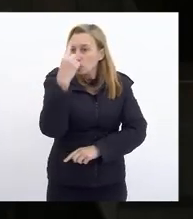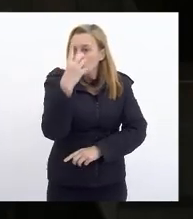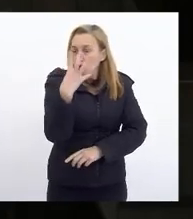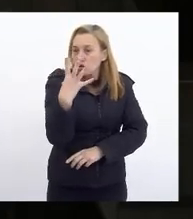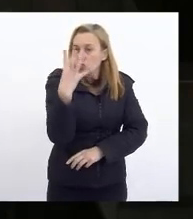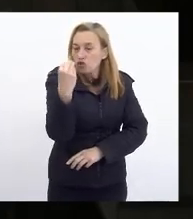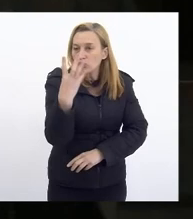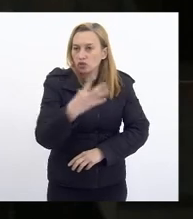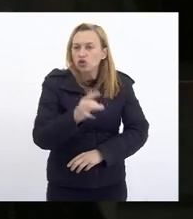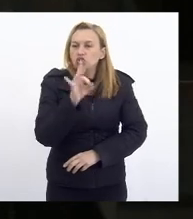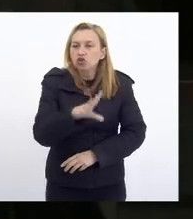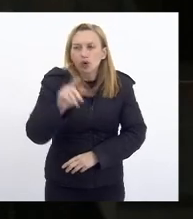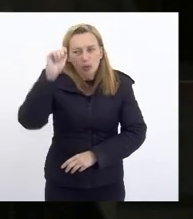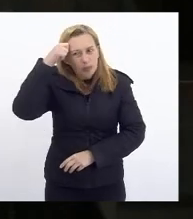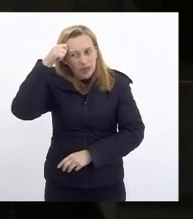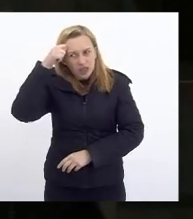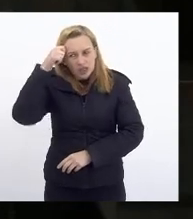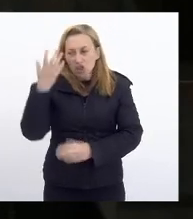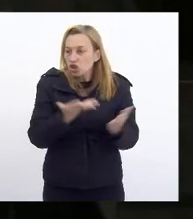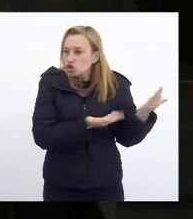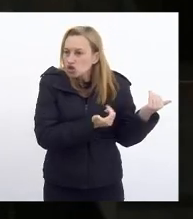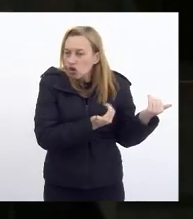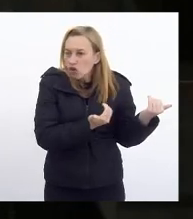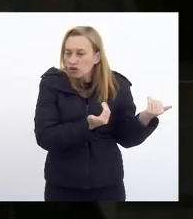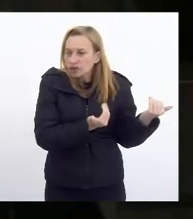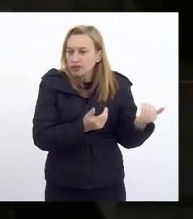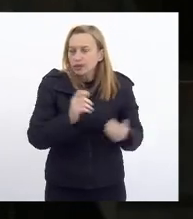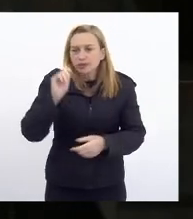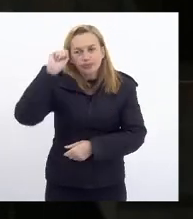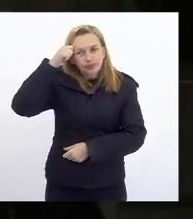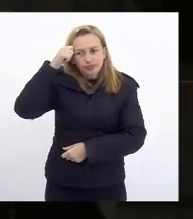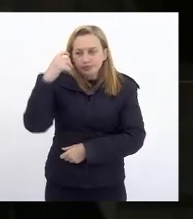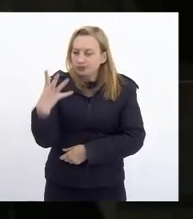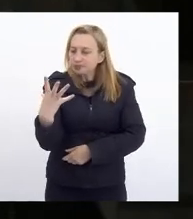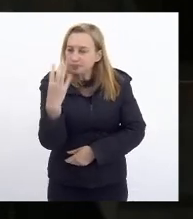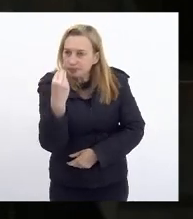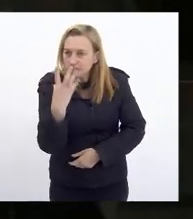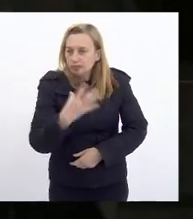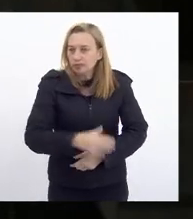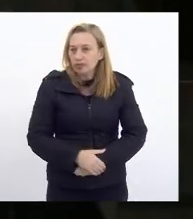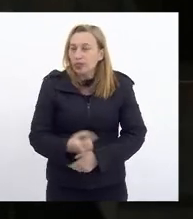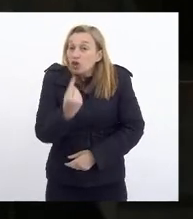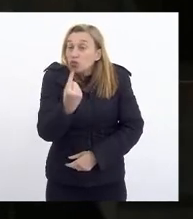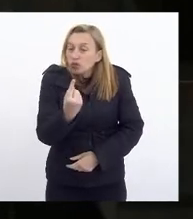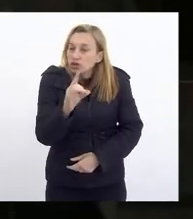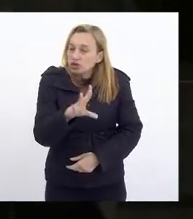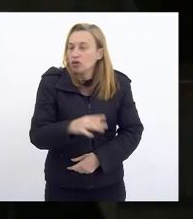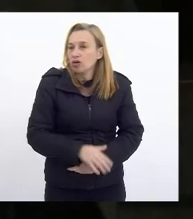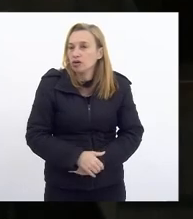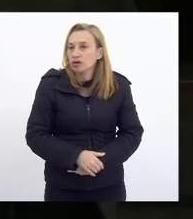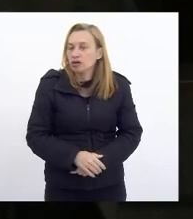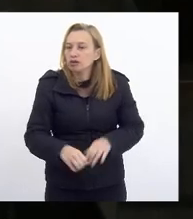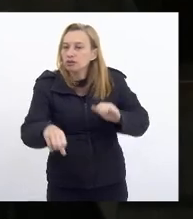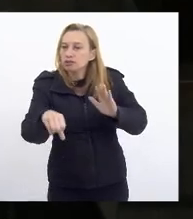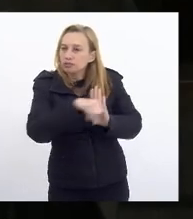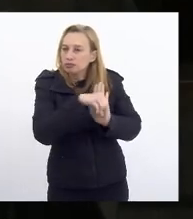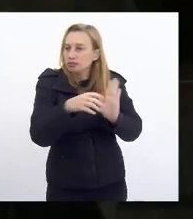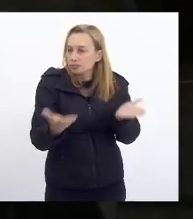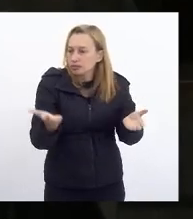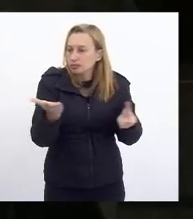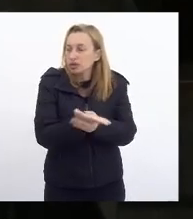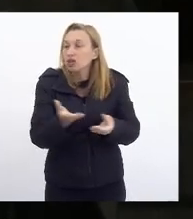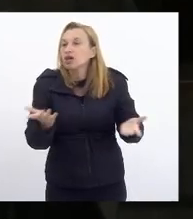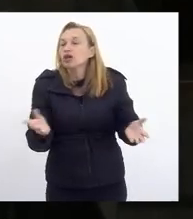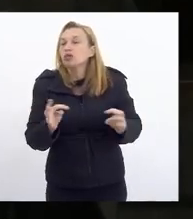negro, que são parecidos com criminosos, por uma fotografia. Há um arrepio, inclusive, do Código de Processo Penal. Então, por tudo